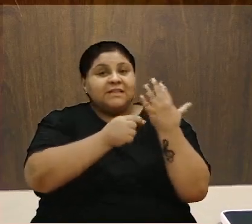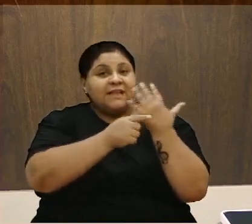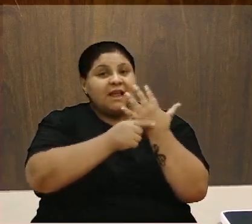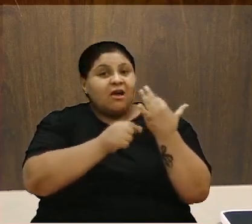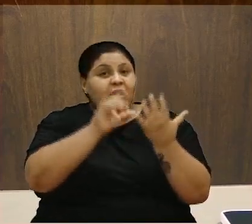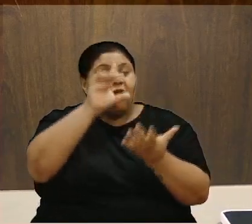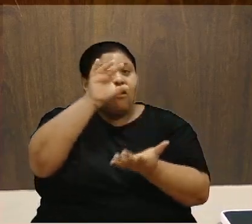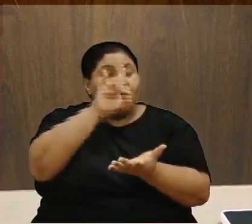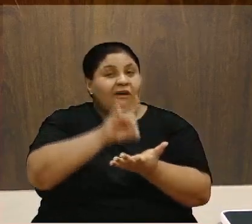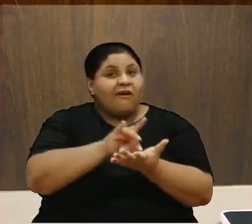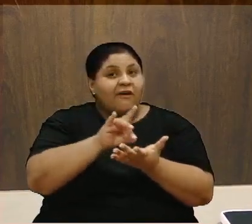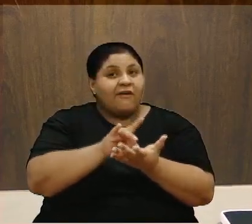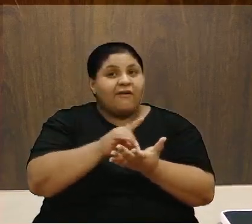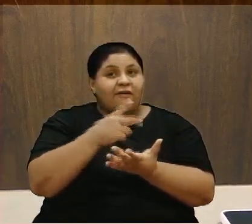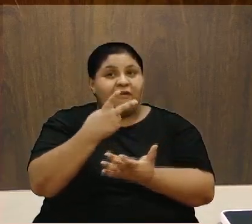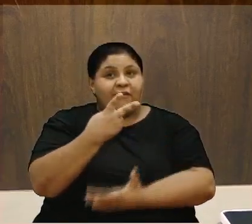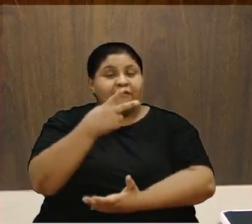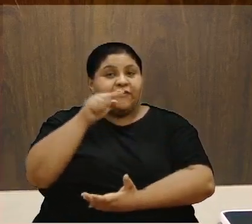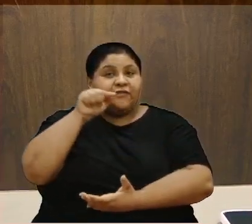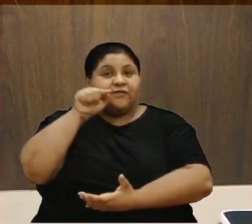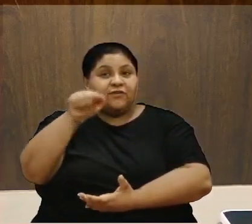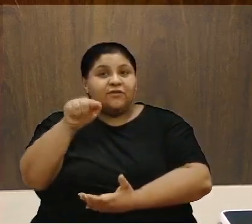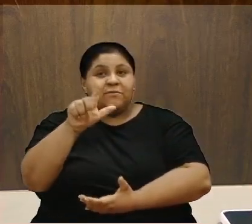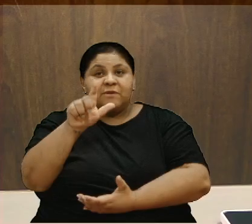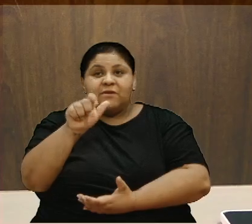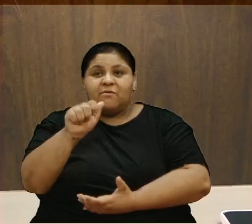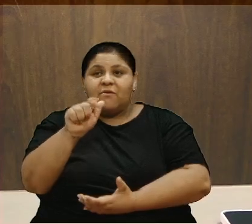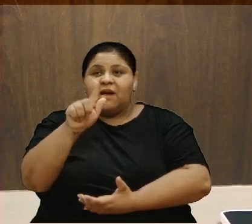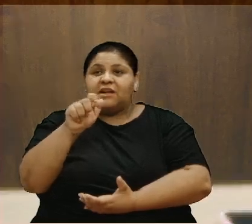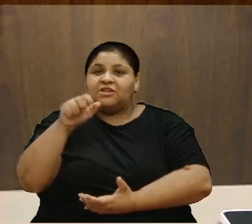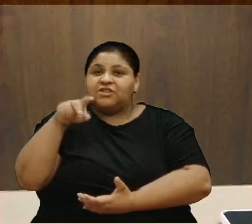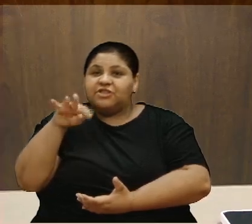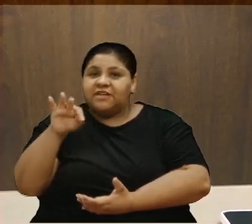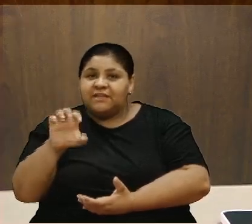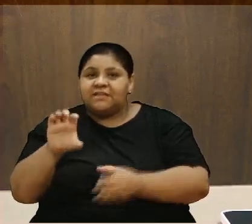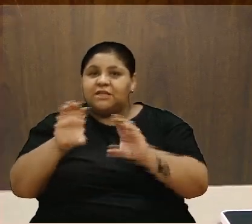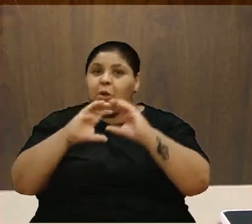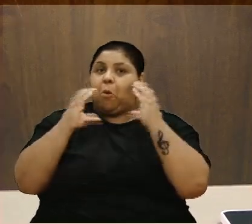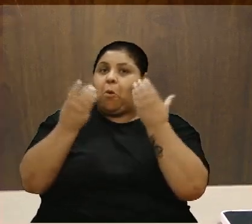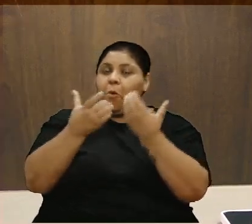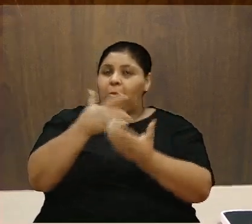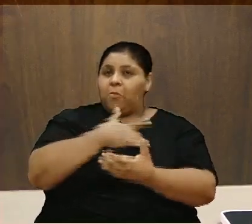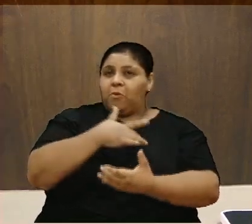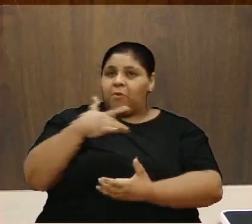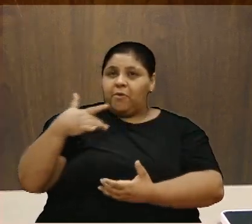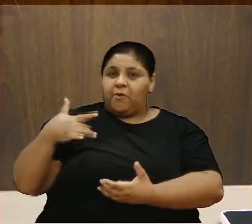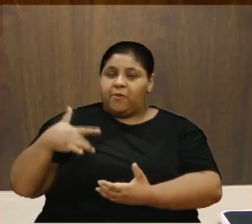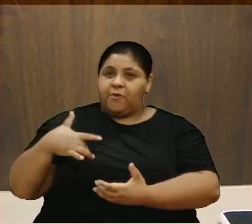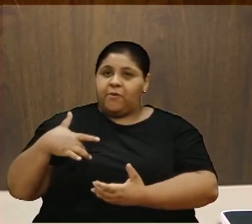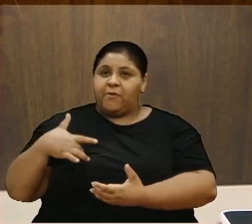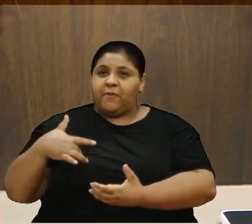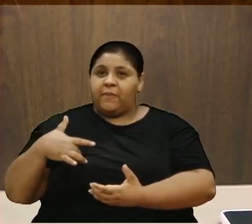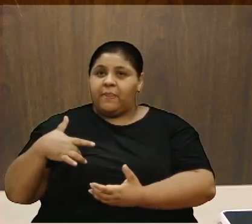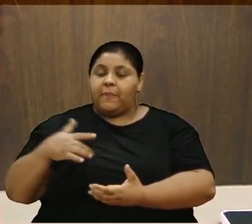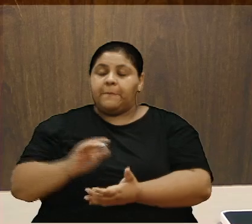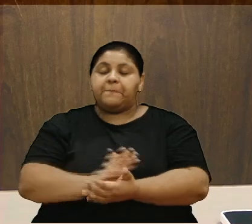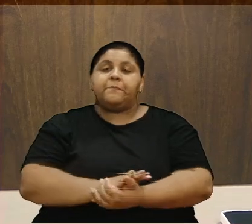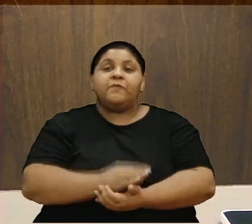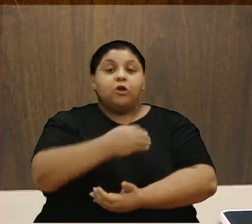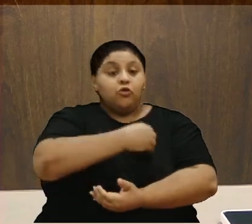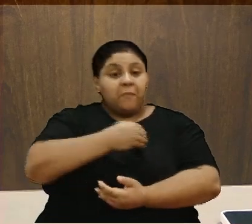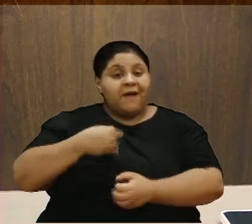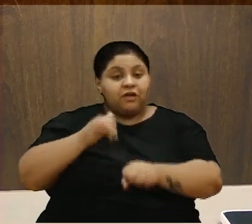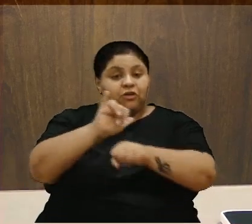Sul 2.000 agentes comunitários de saúde. Já quando a gente vai para os médicos da estratégia da